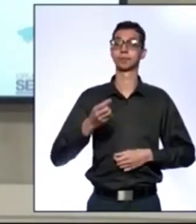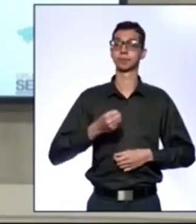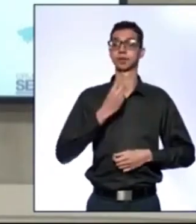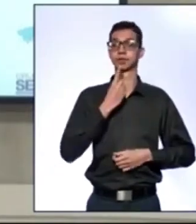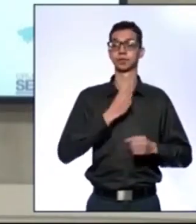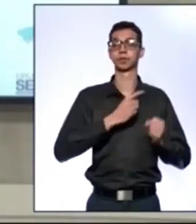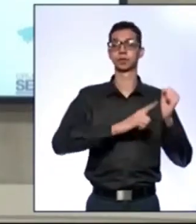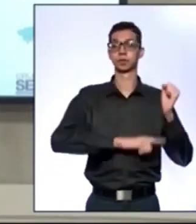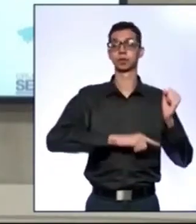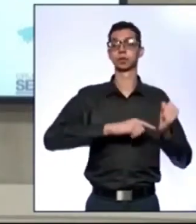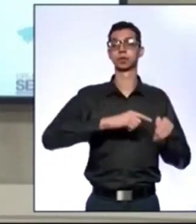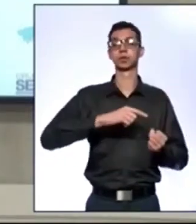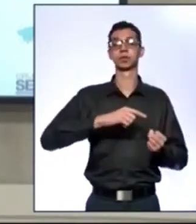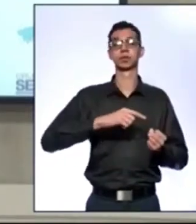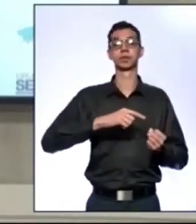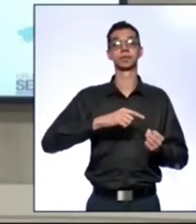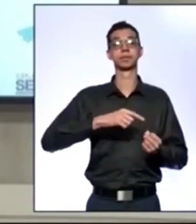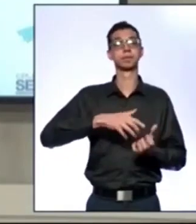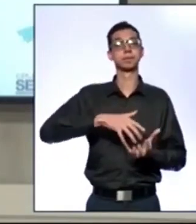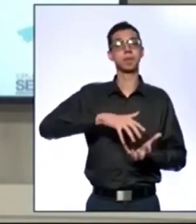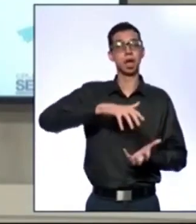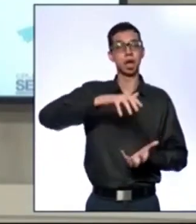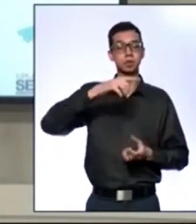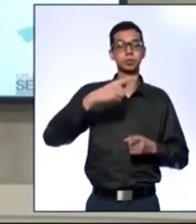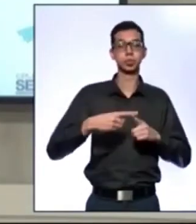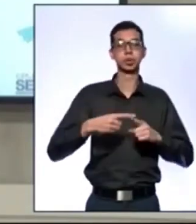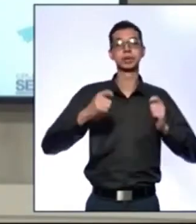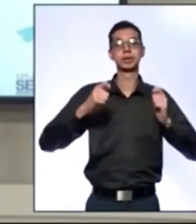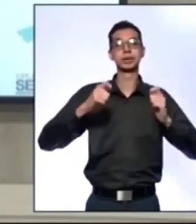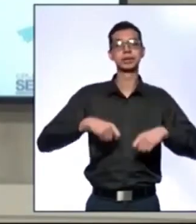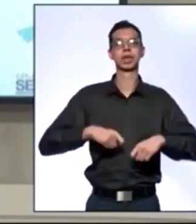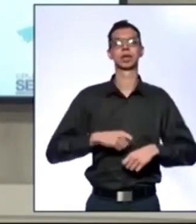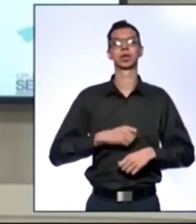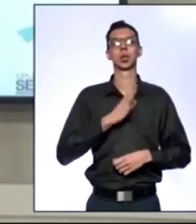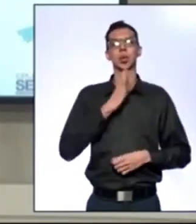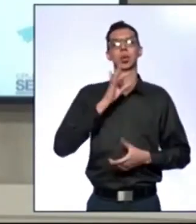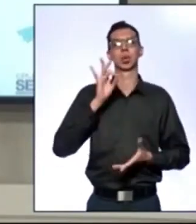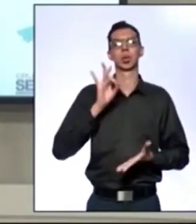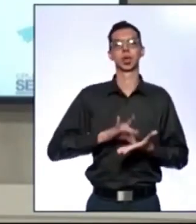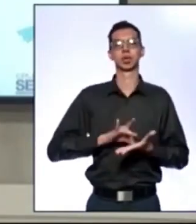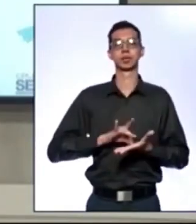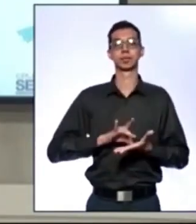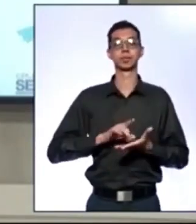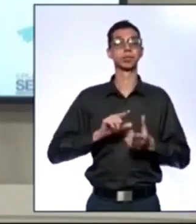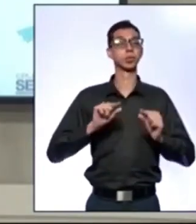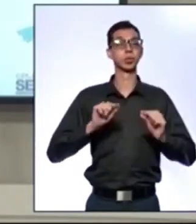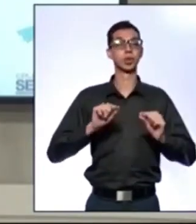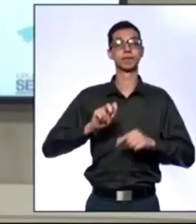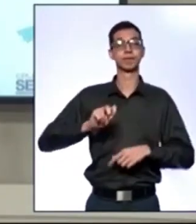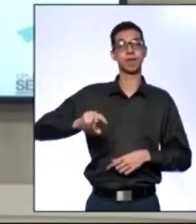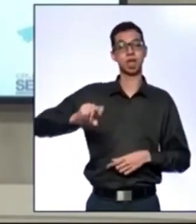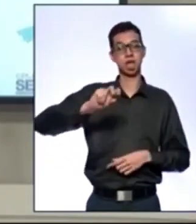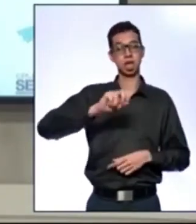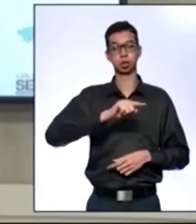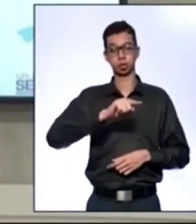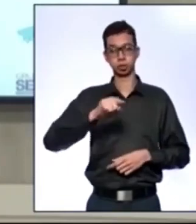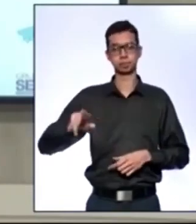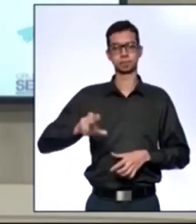B capazes de reconhecer o vírus que te invadiu. Beleza? Então, num primeiro